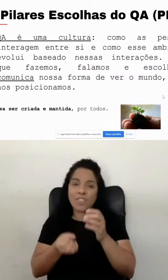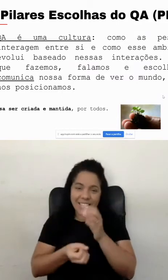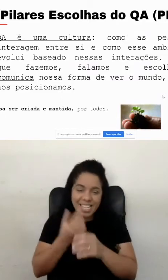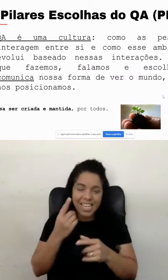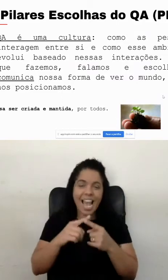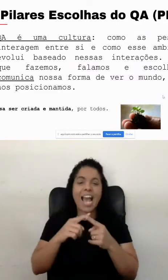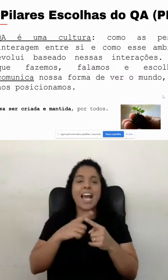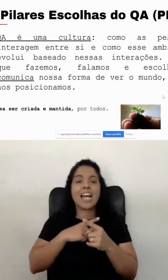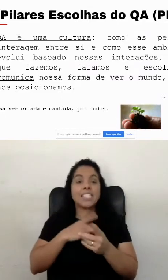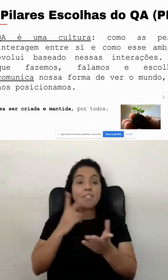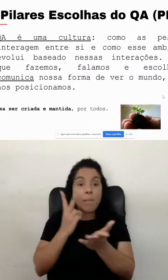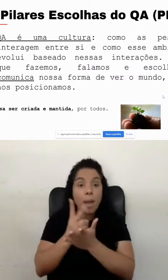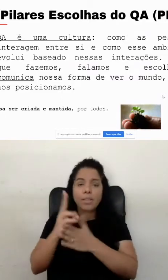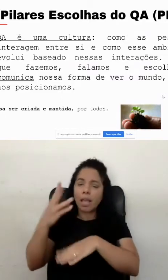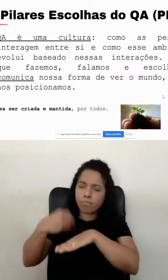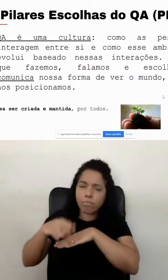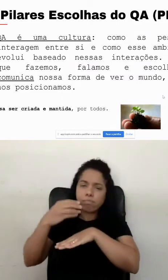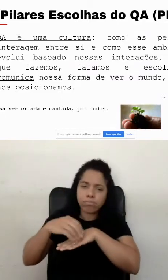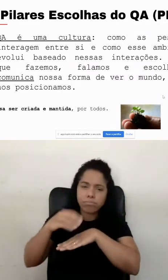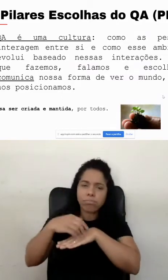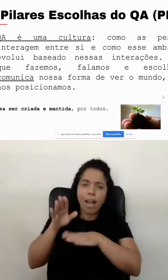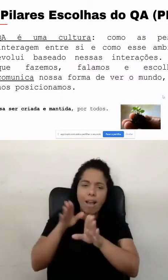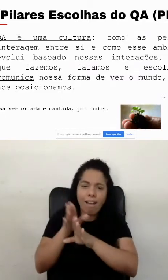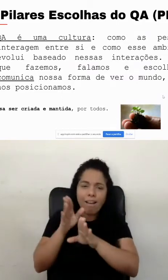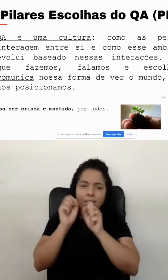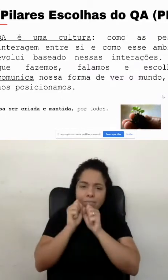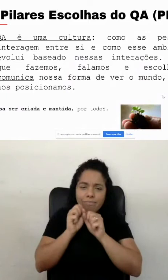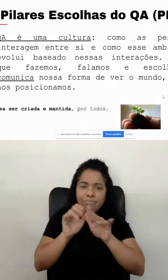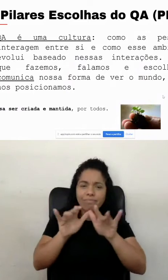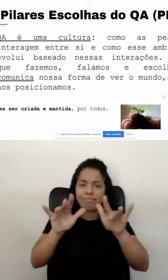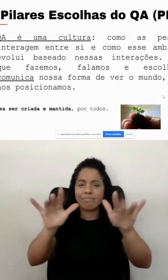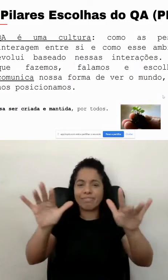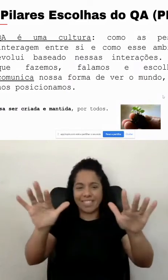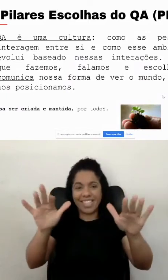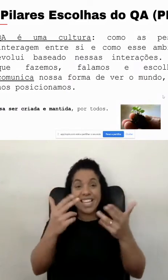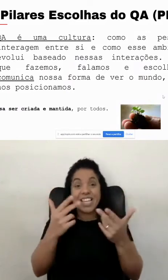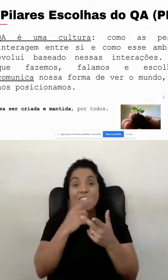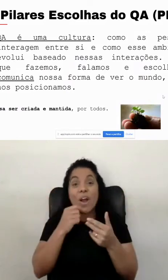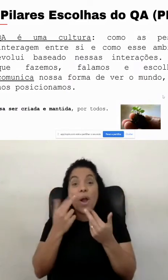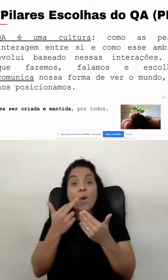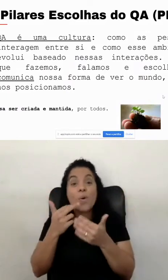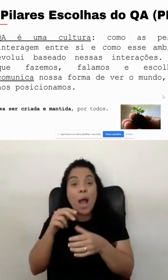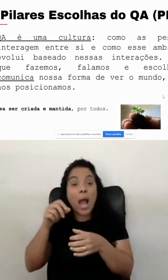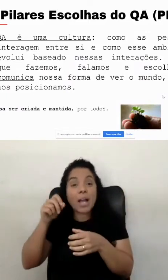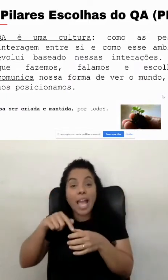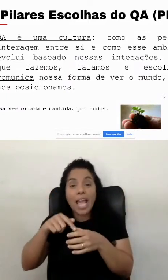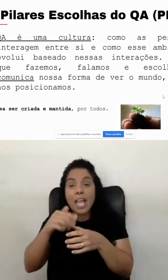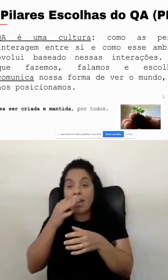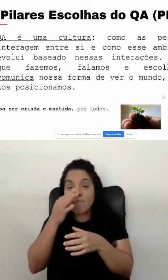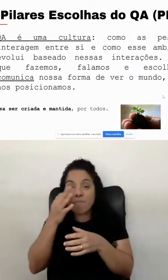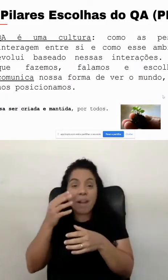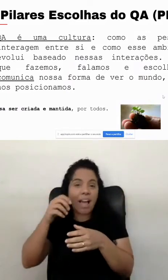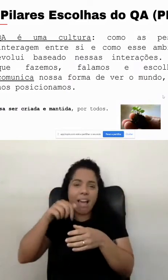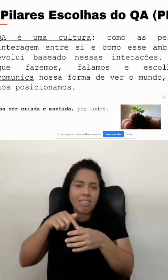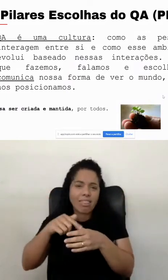ter um trabalho de manter e vai ser um trabalho de disseminar, de plantar, como se fosse uma plantinha, e que essas